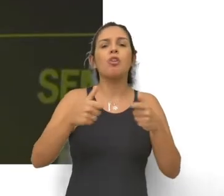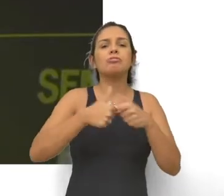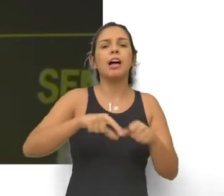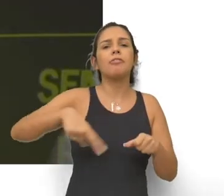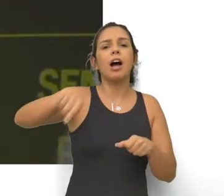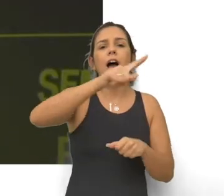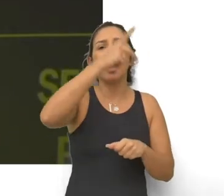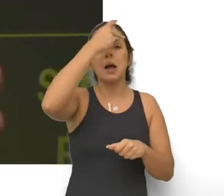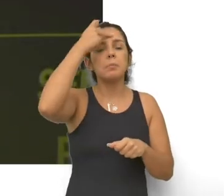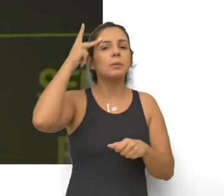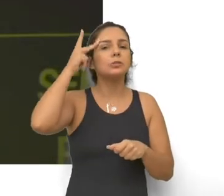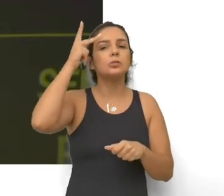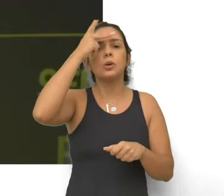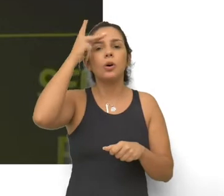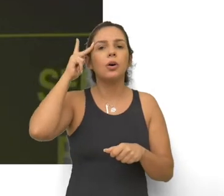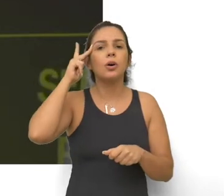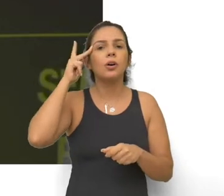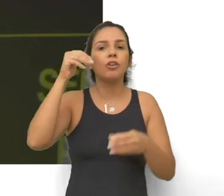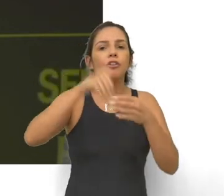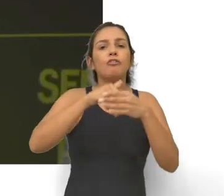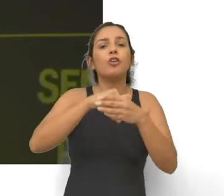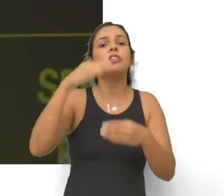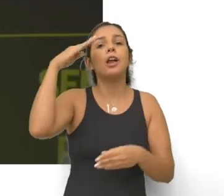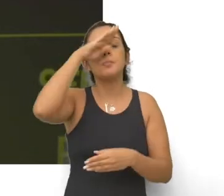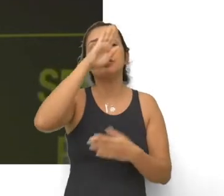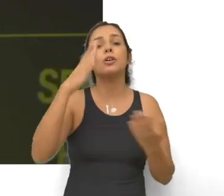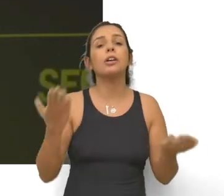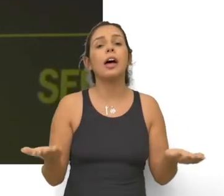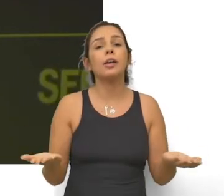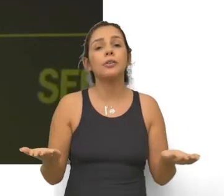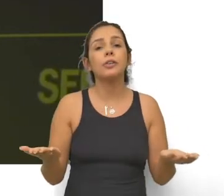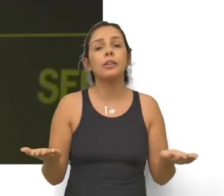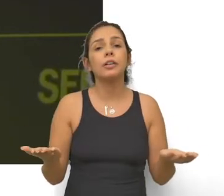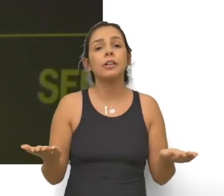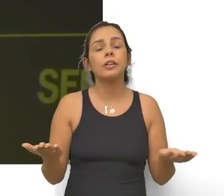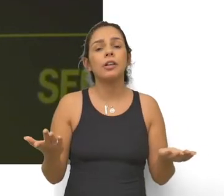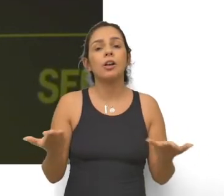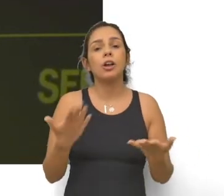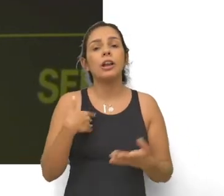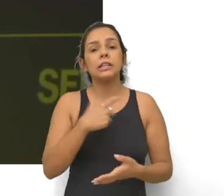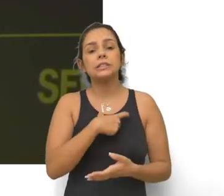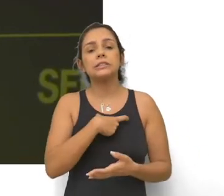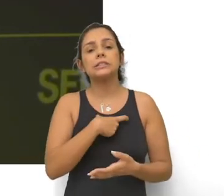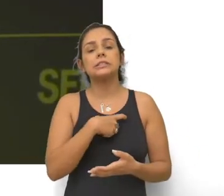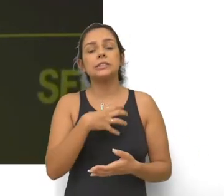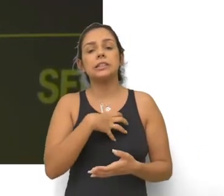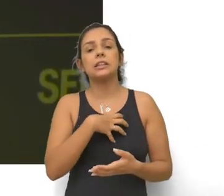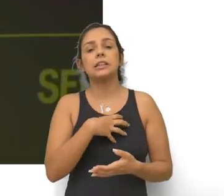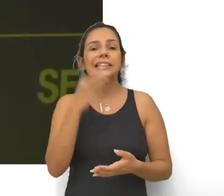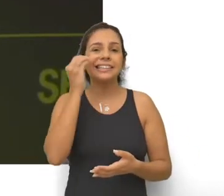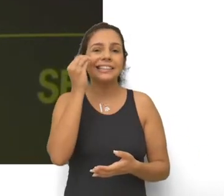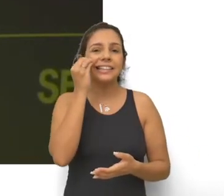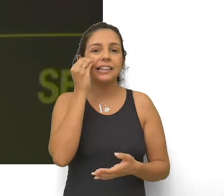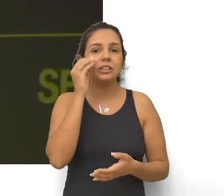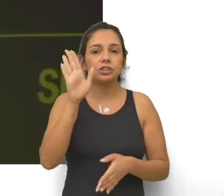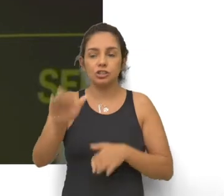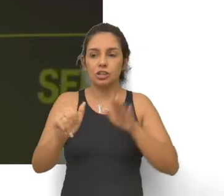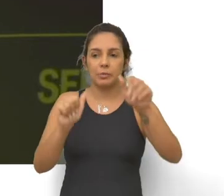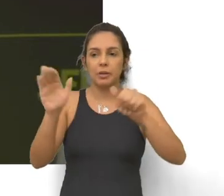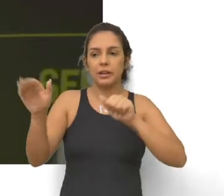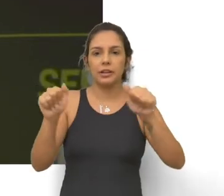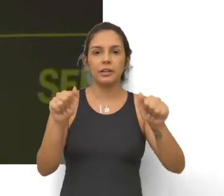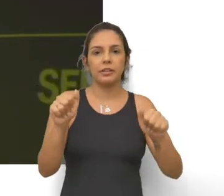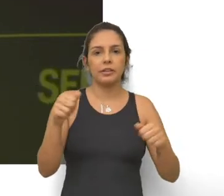essas pessoas que elegeram Bolsonaro, que agora eu me sinto atraído, tentado a chamá-las